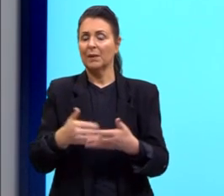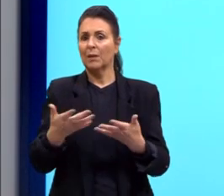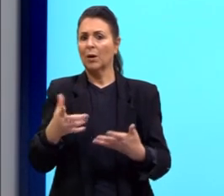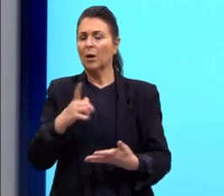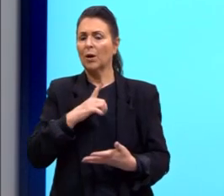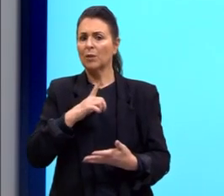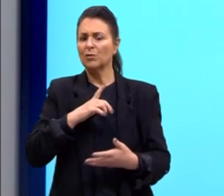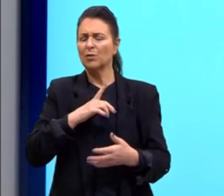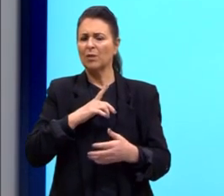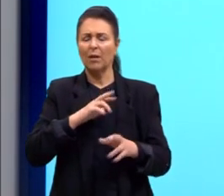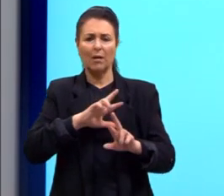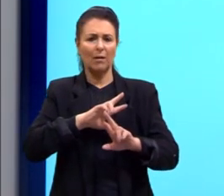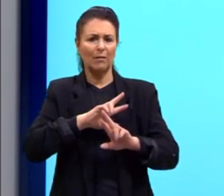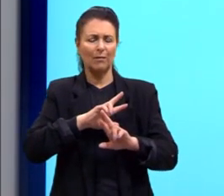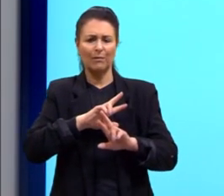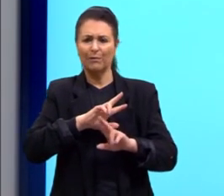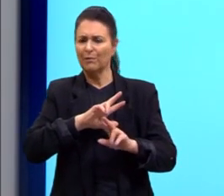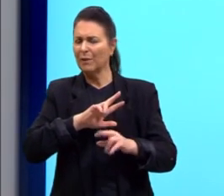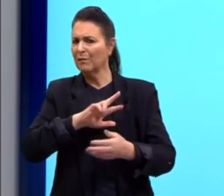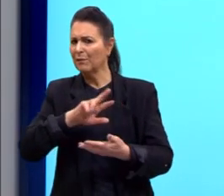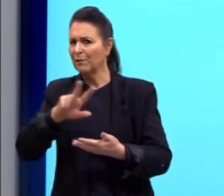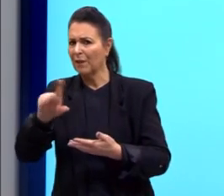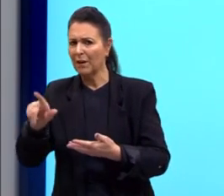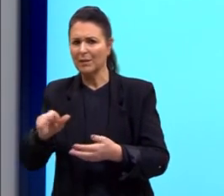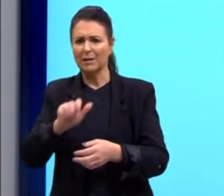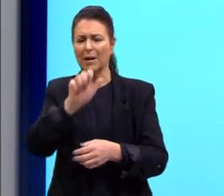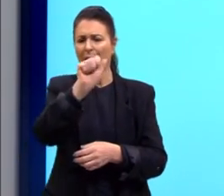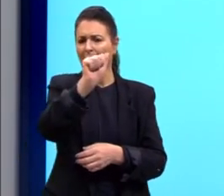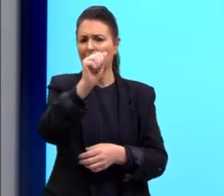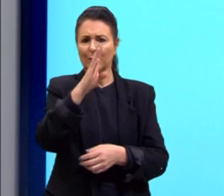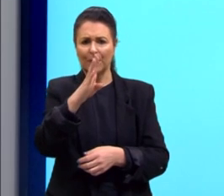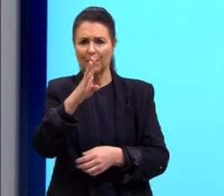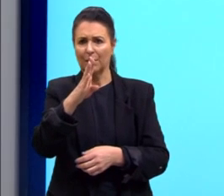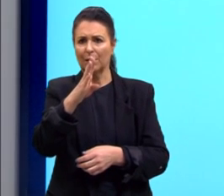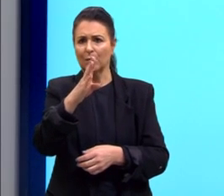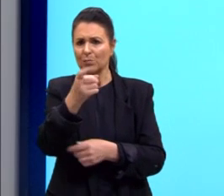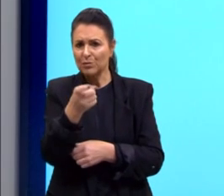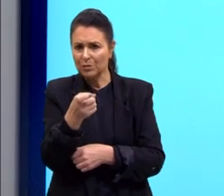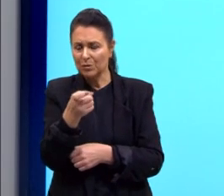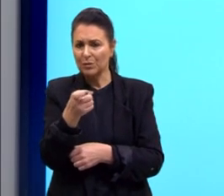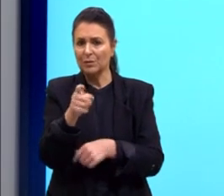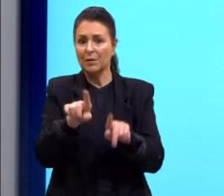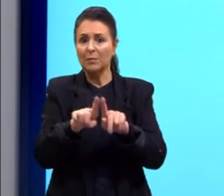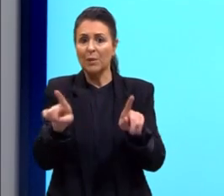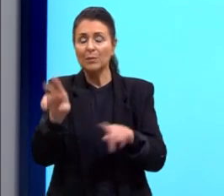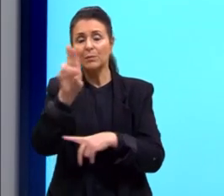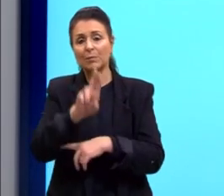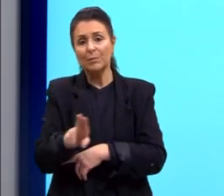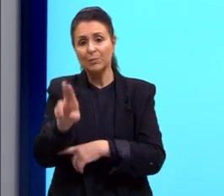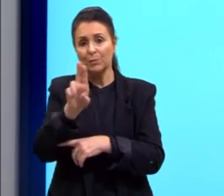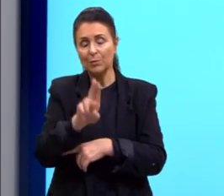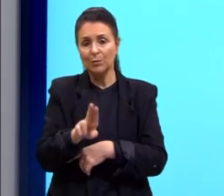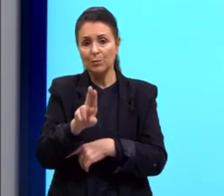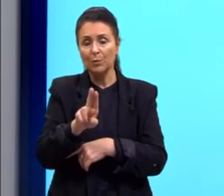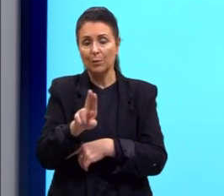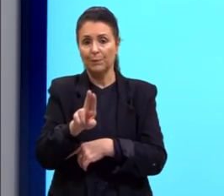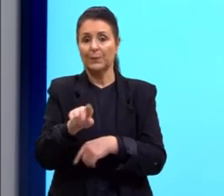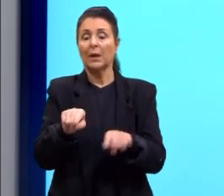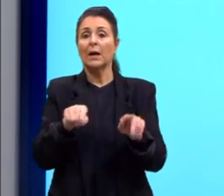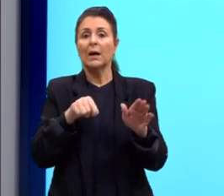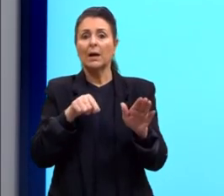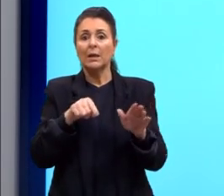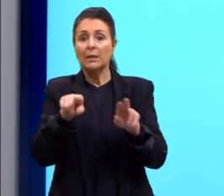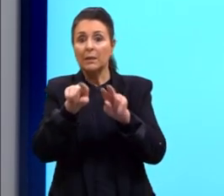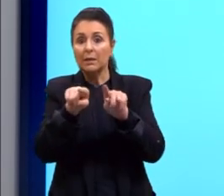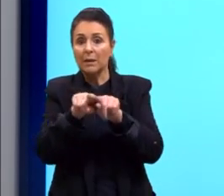gente nós tínhamos ele várias né variáveis tinhamos AB o x Tá mas utilizamos a questão também